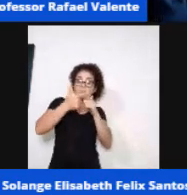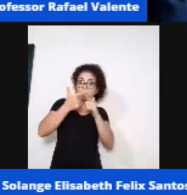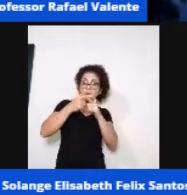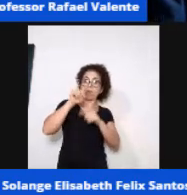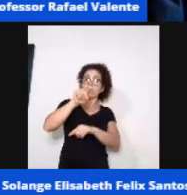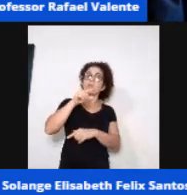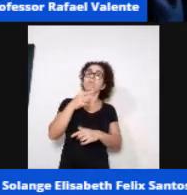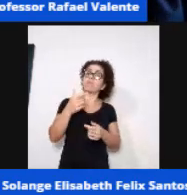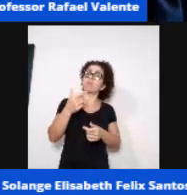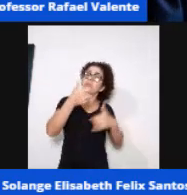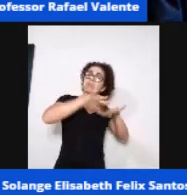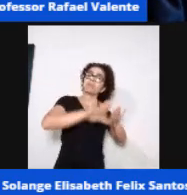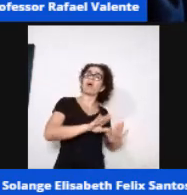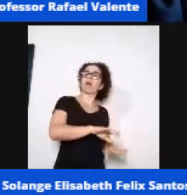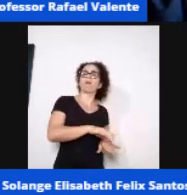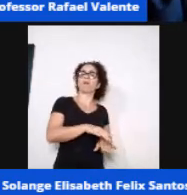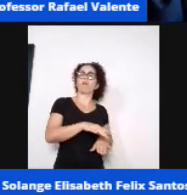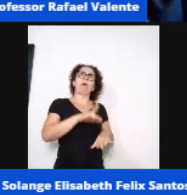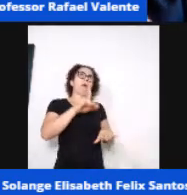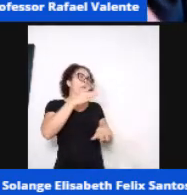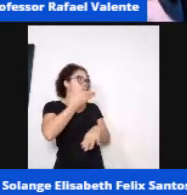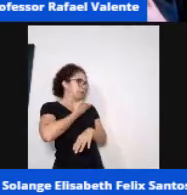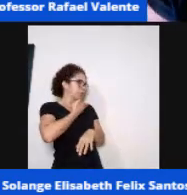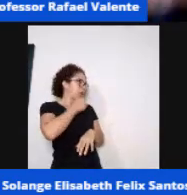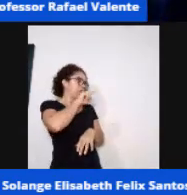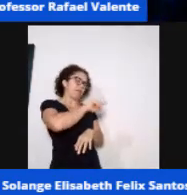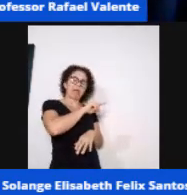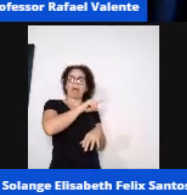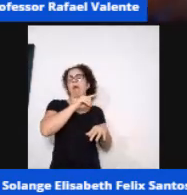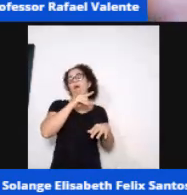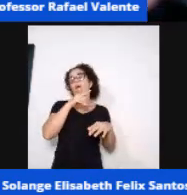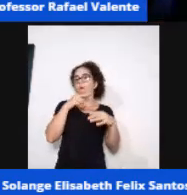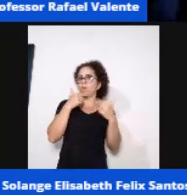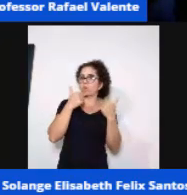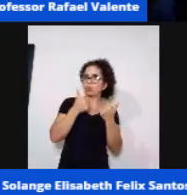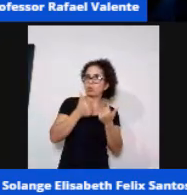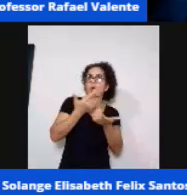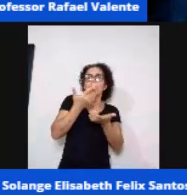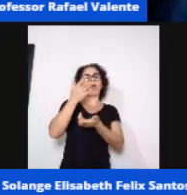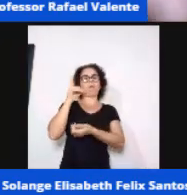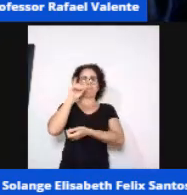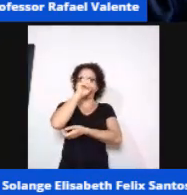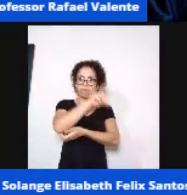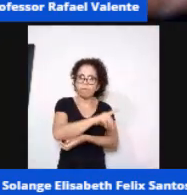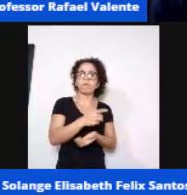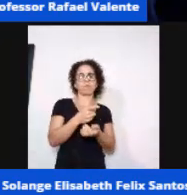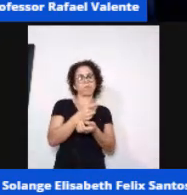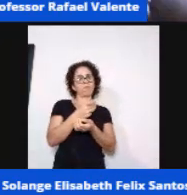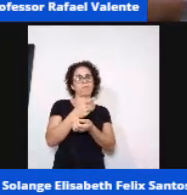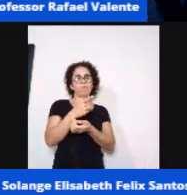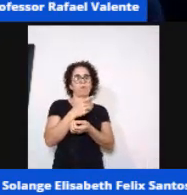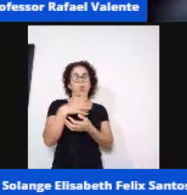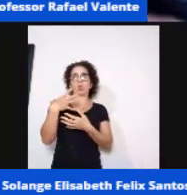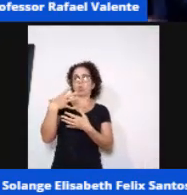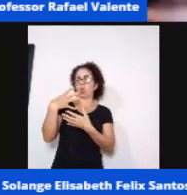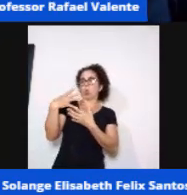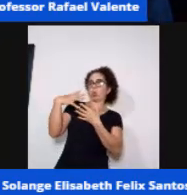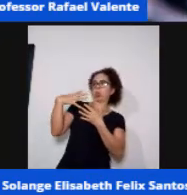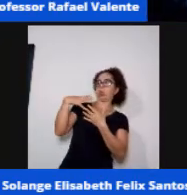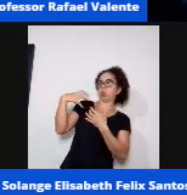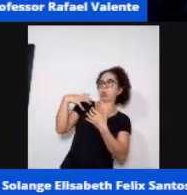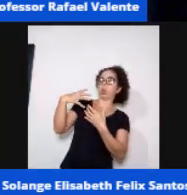a amizade dela tá muito complicada, ela não me ajuda, só suga, não faz nada por mim. Não tá na hora de